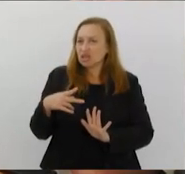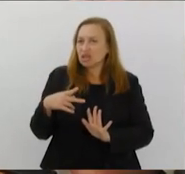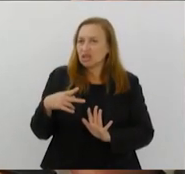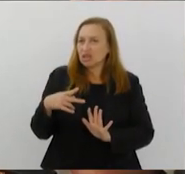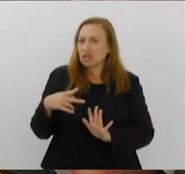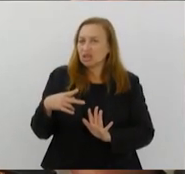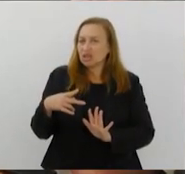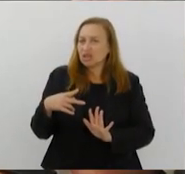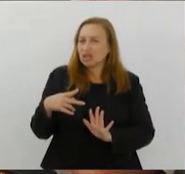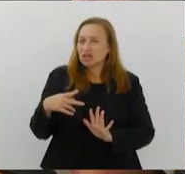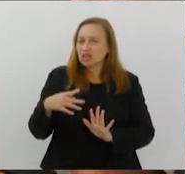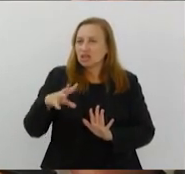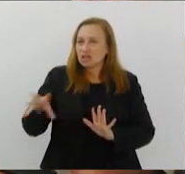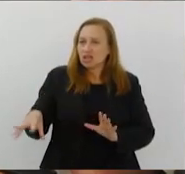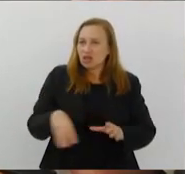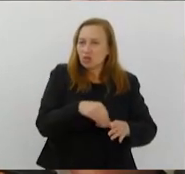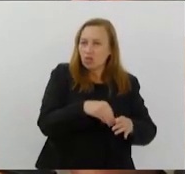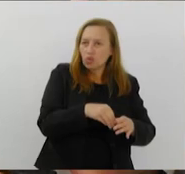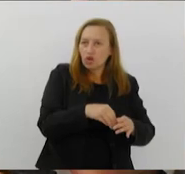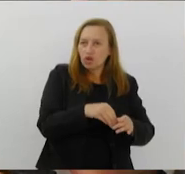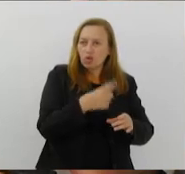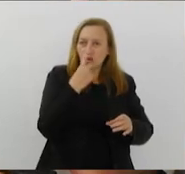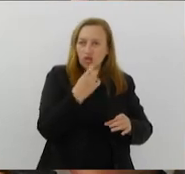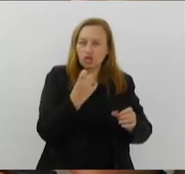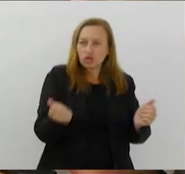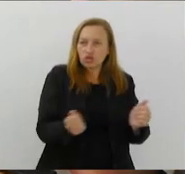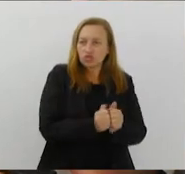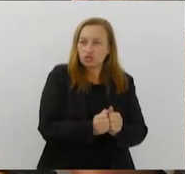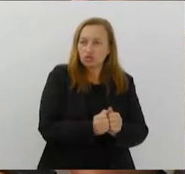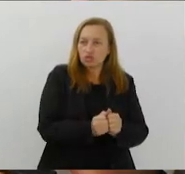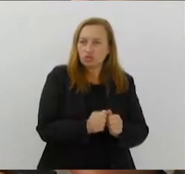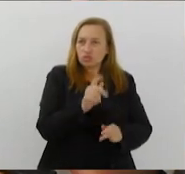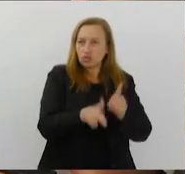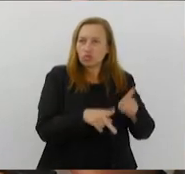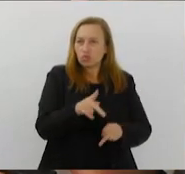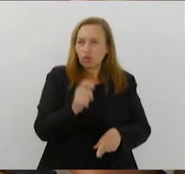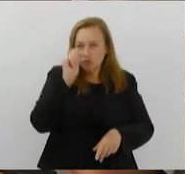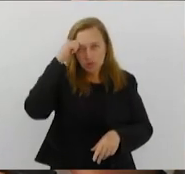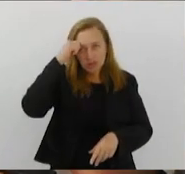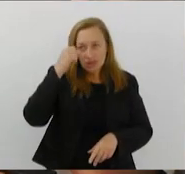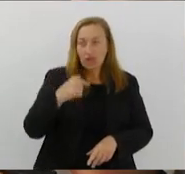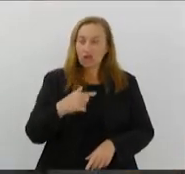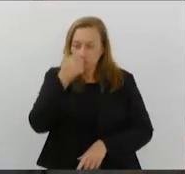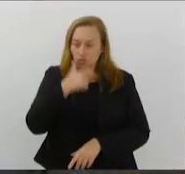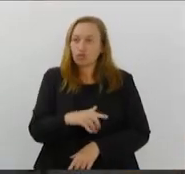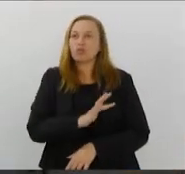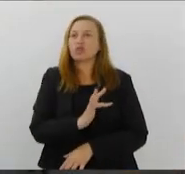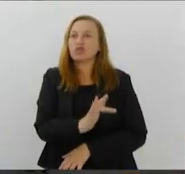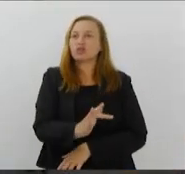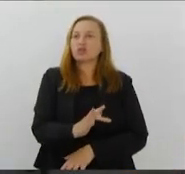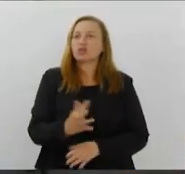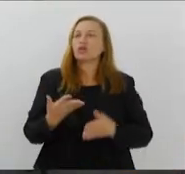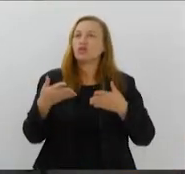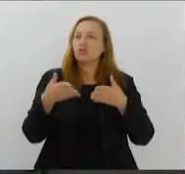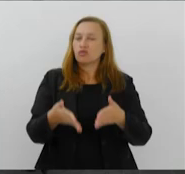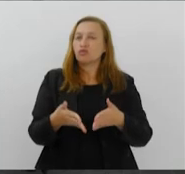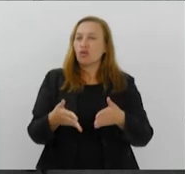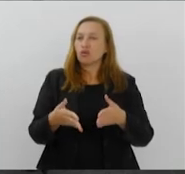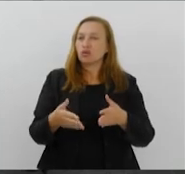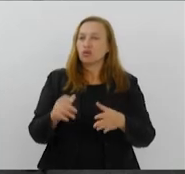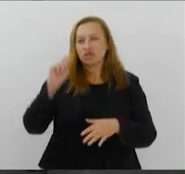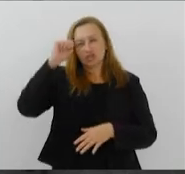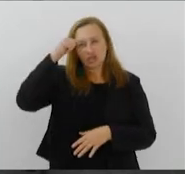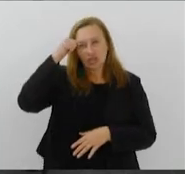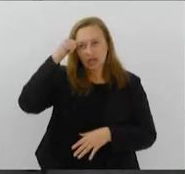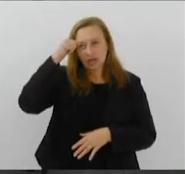que colocava o lixo ao lado das pessoas negras. E eu sou da Baixada Fluminense. A maior concentração de negros do Rio de Janeiro